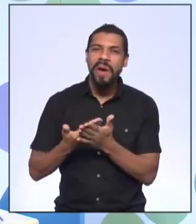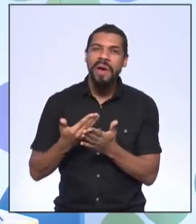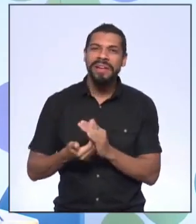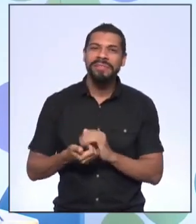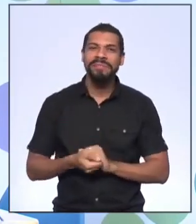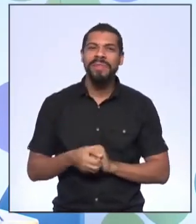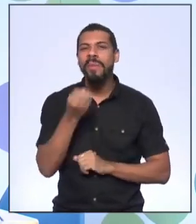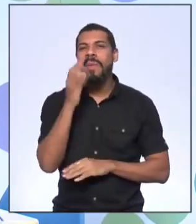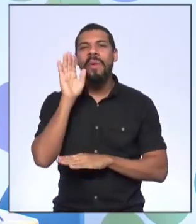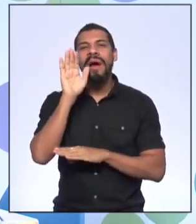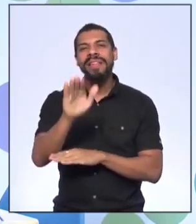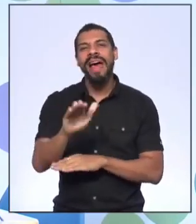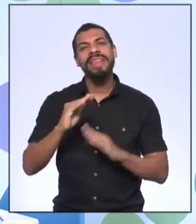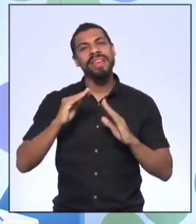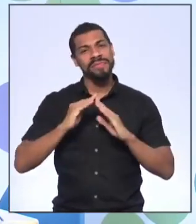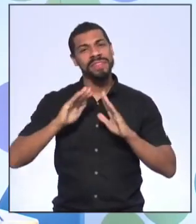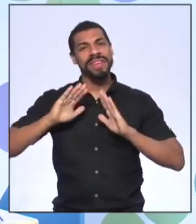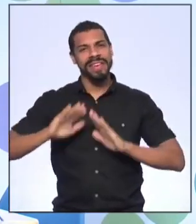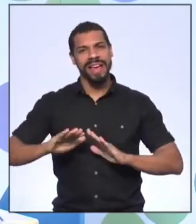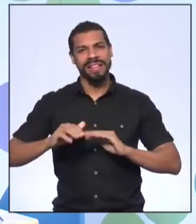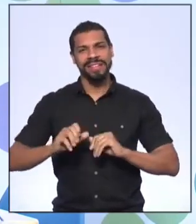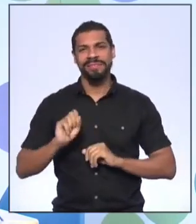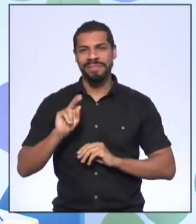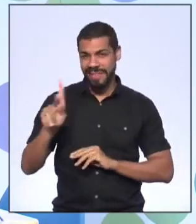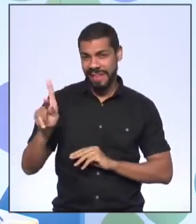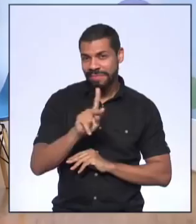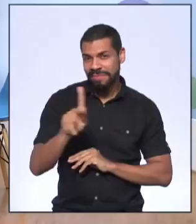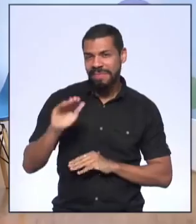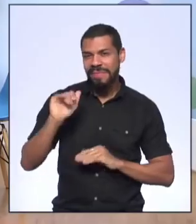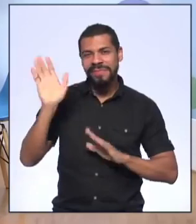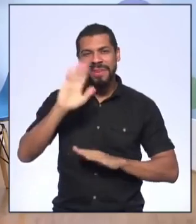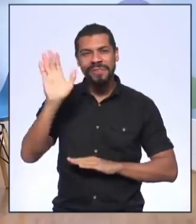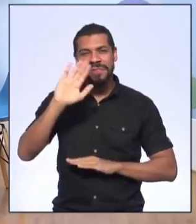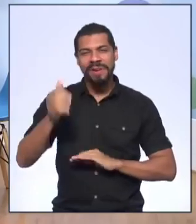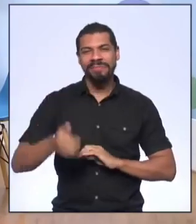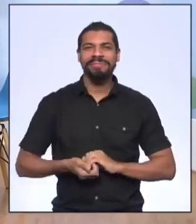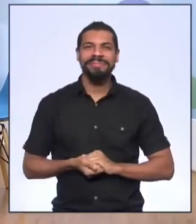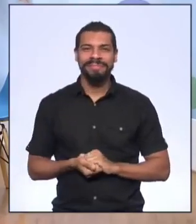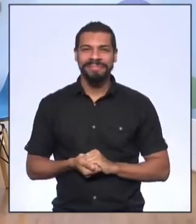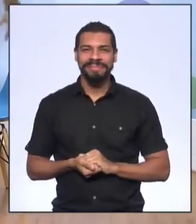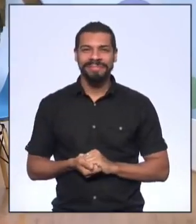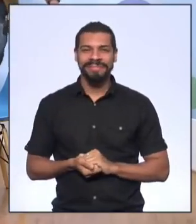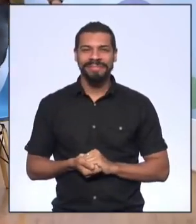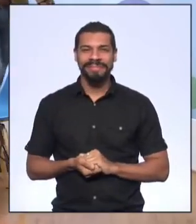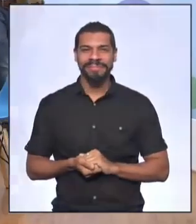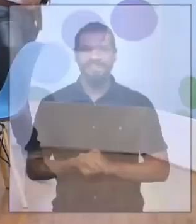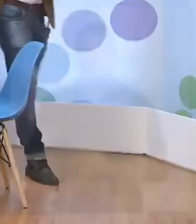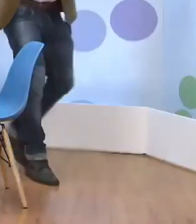Boa tarde, fique em casa. Sério, Carol? Tchau, tchau, gente. Até a próxima. Tchau, tchau, Sol. Até mais.